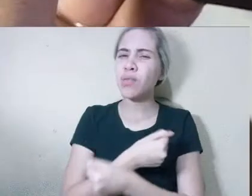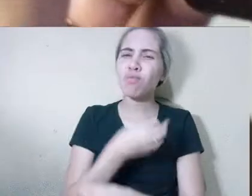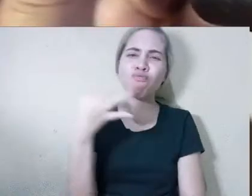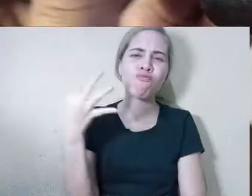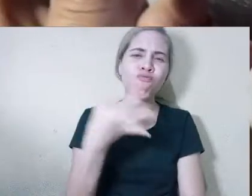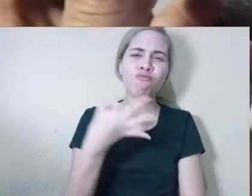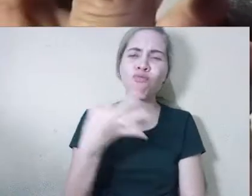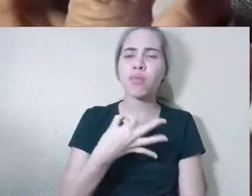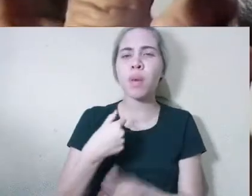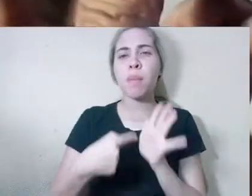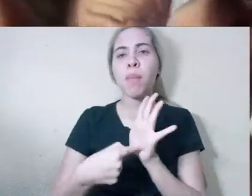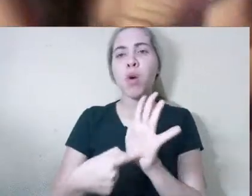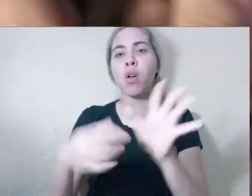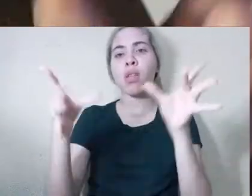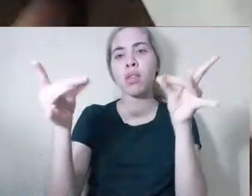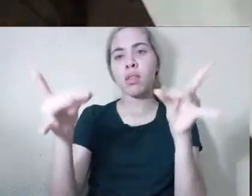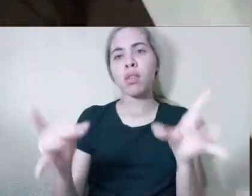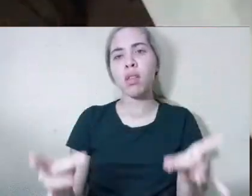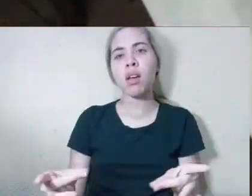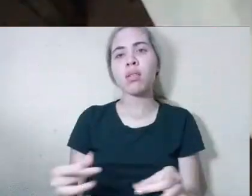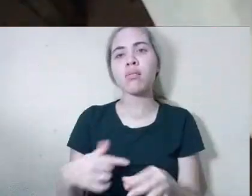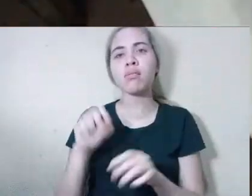mesmo. Eu tô mostrando aqui os detalhes com a luz.